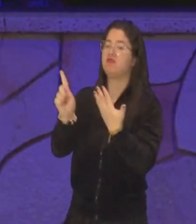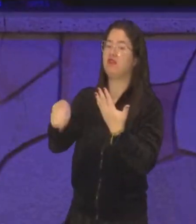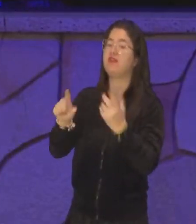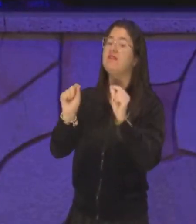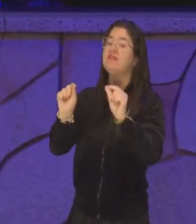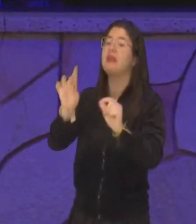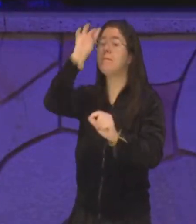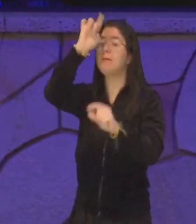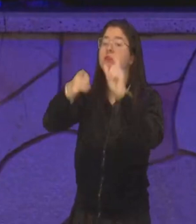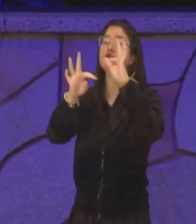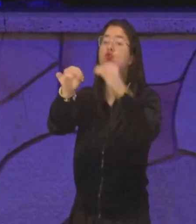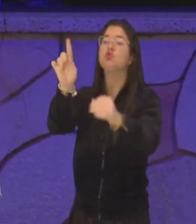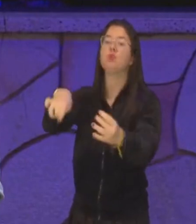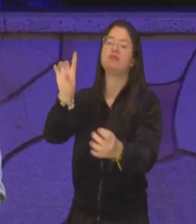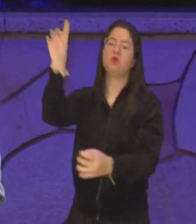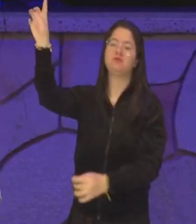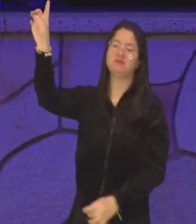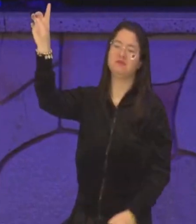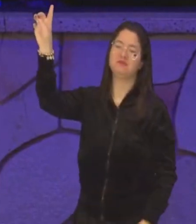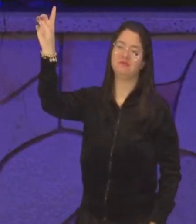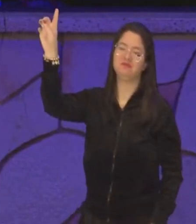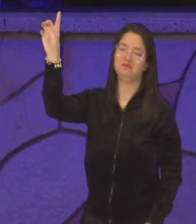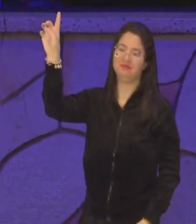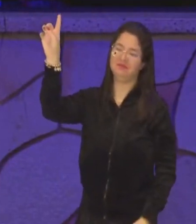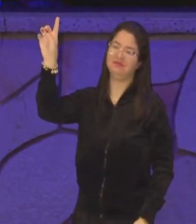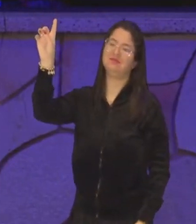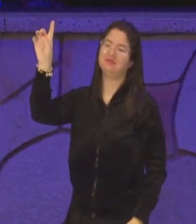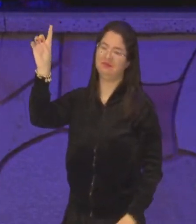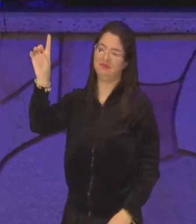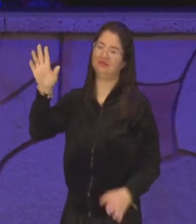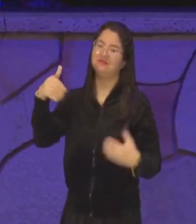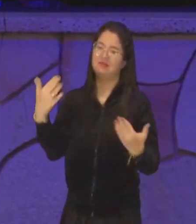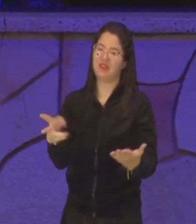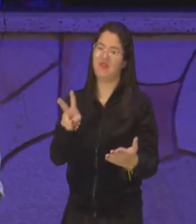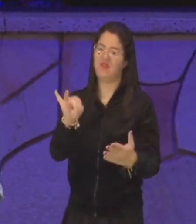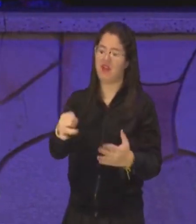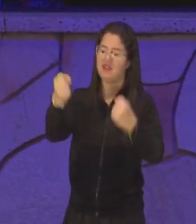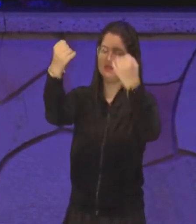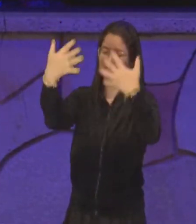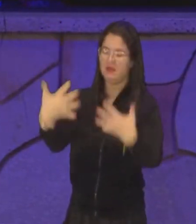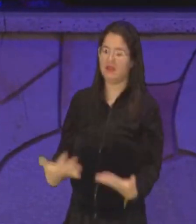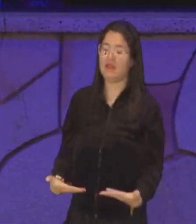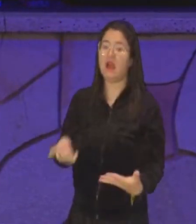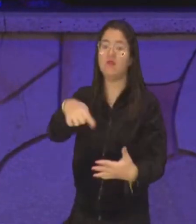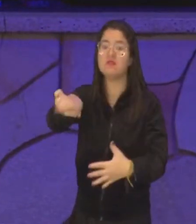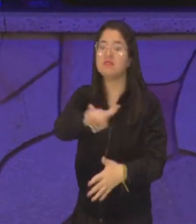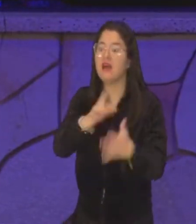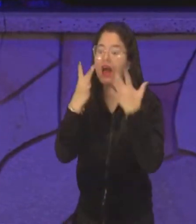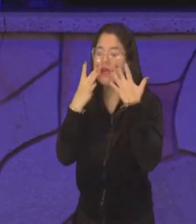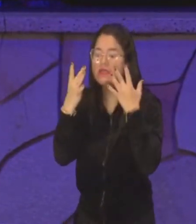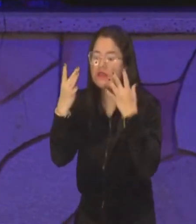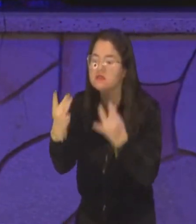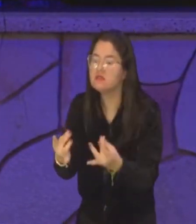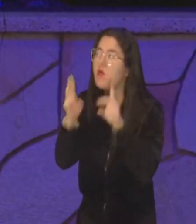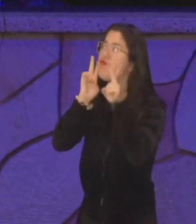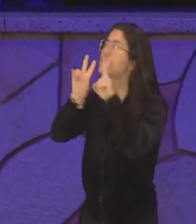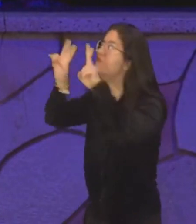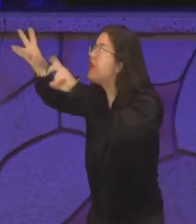Jesus Cristo. E ele então vai dizer nesta advertência: ouçam o